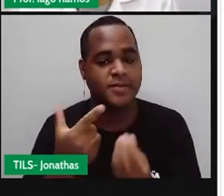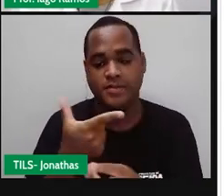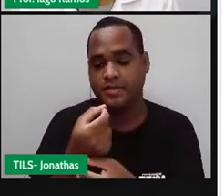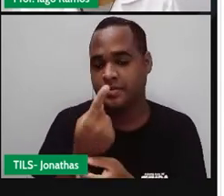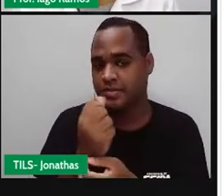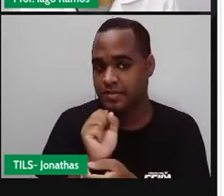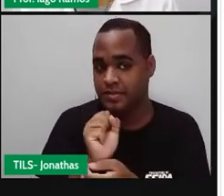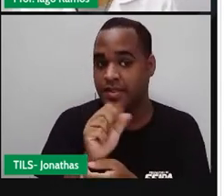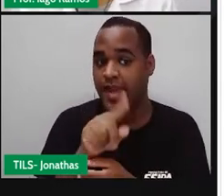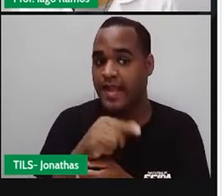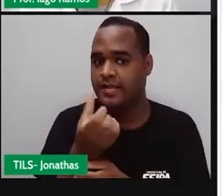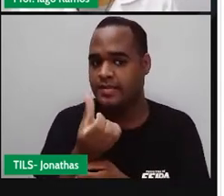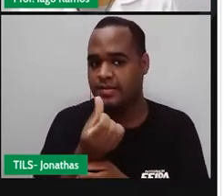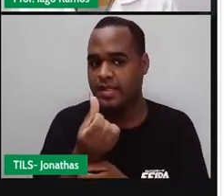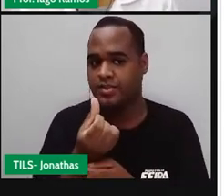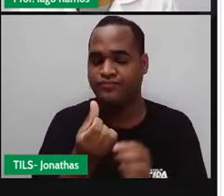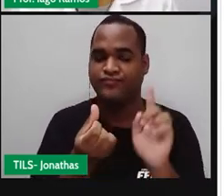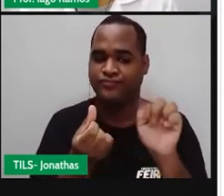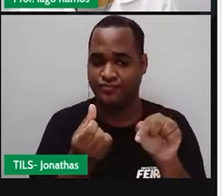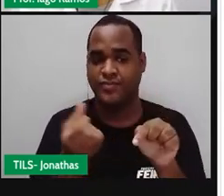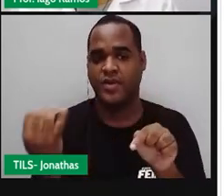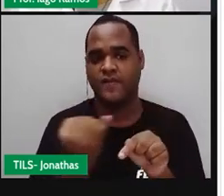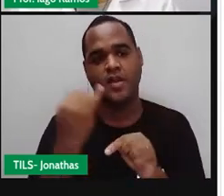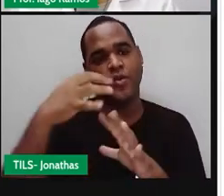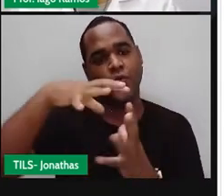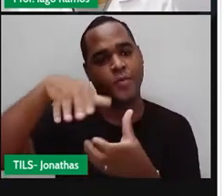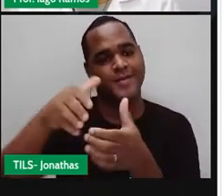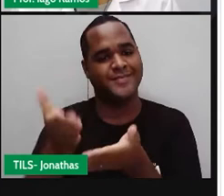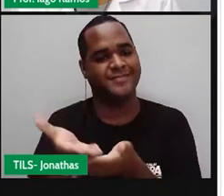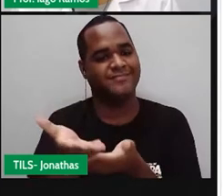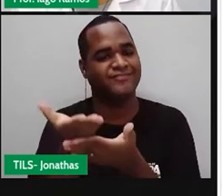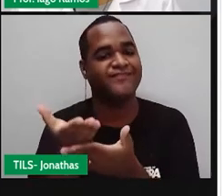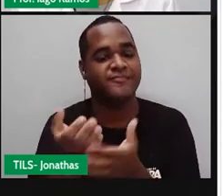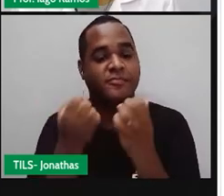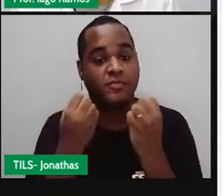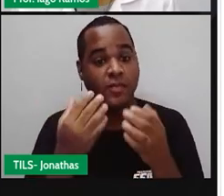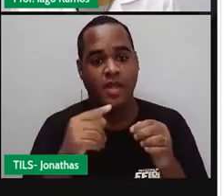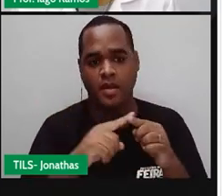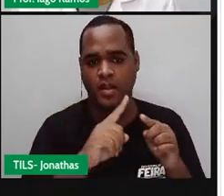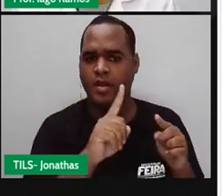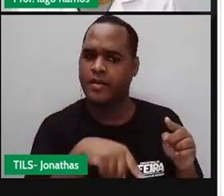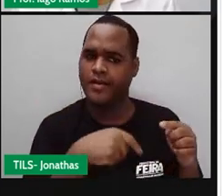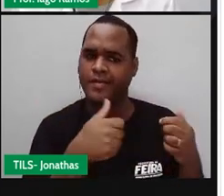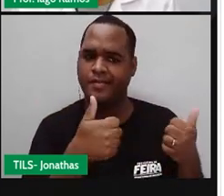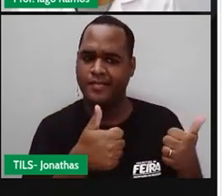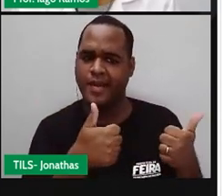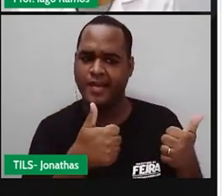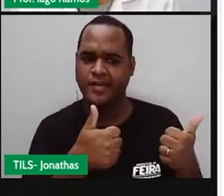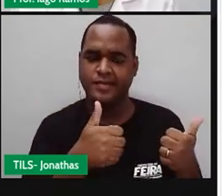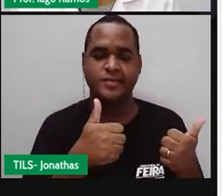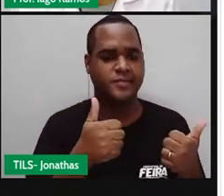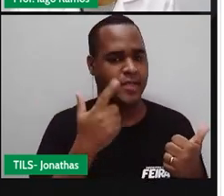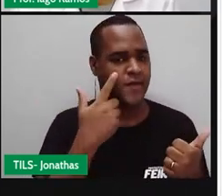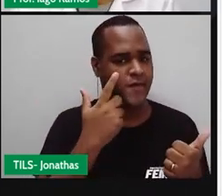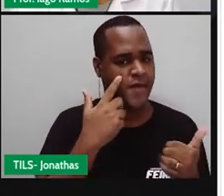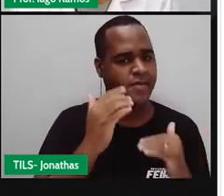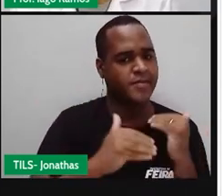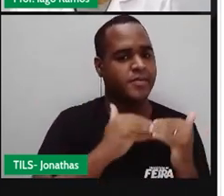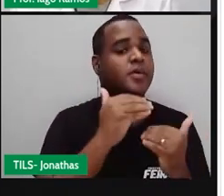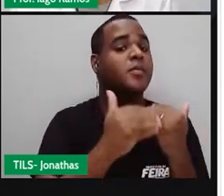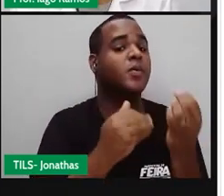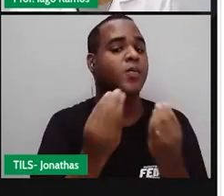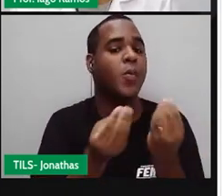seleção ficou na sexta colocação da Copa tá e o desempenho da nossa seleção foi a seguinte